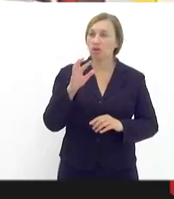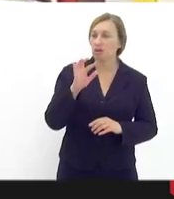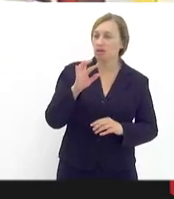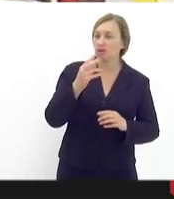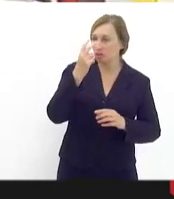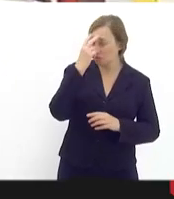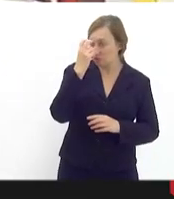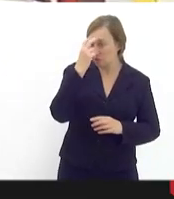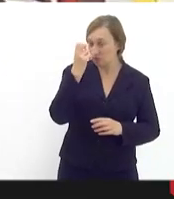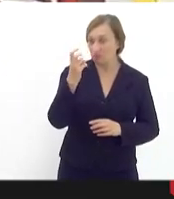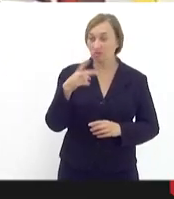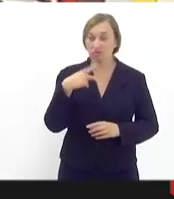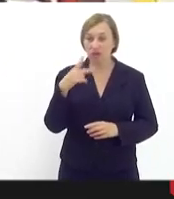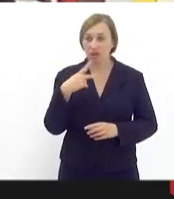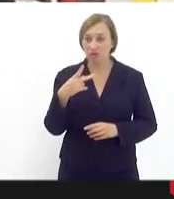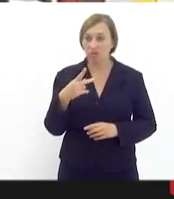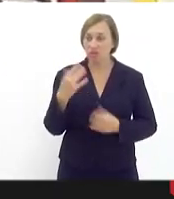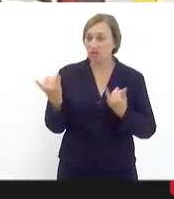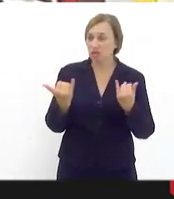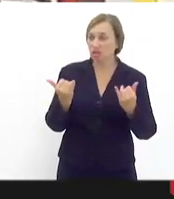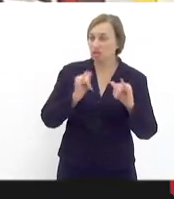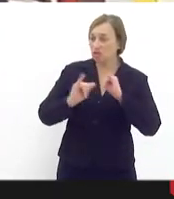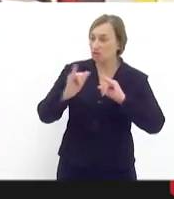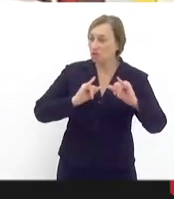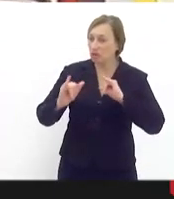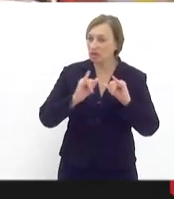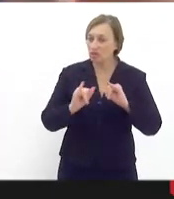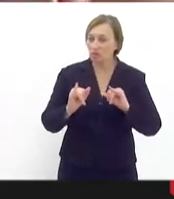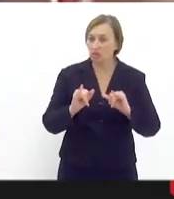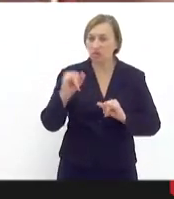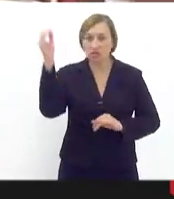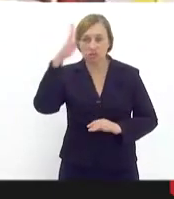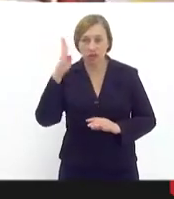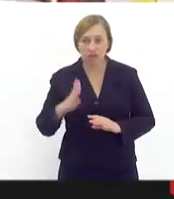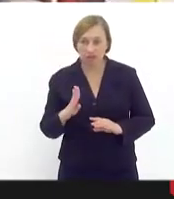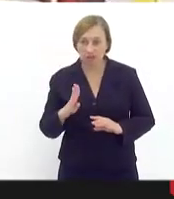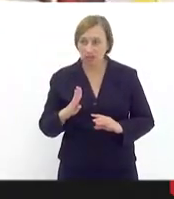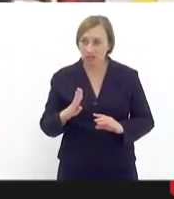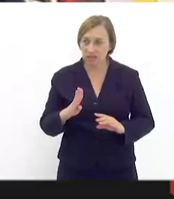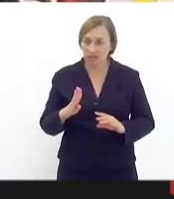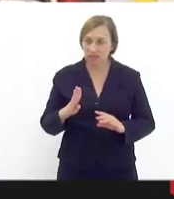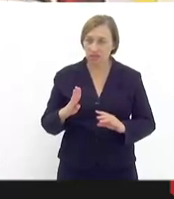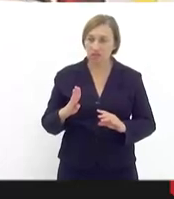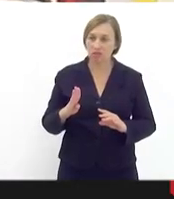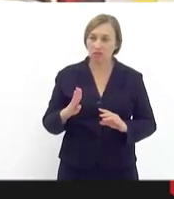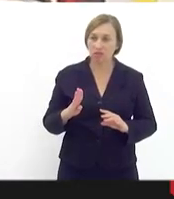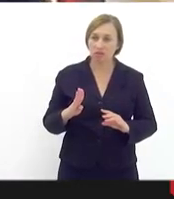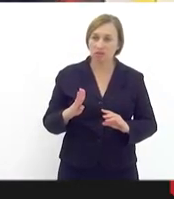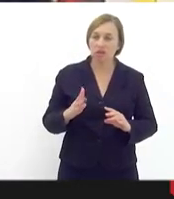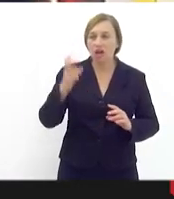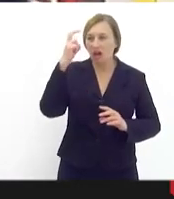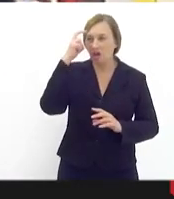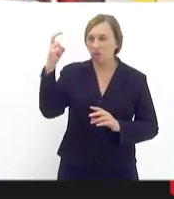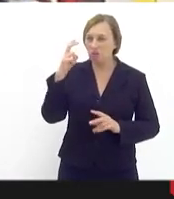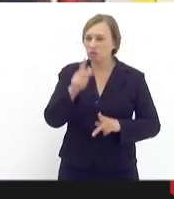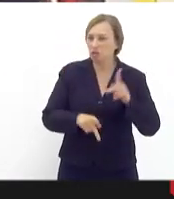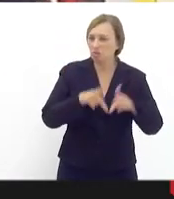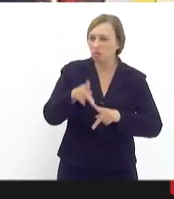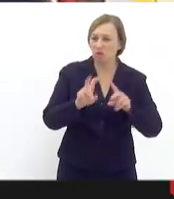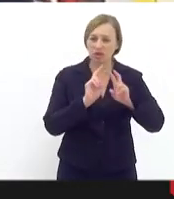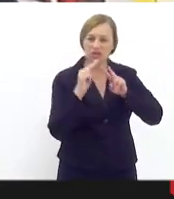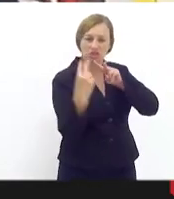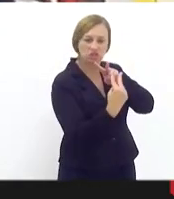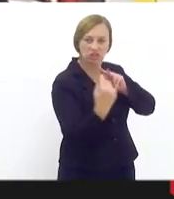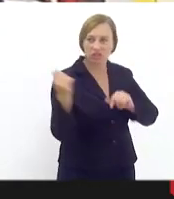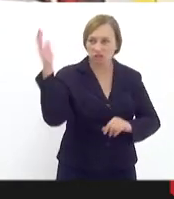quando ele falou da questão dos dados sobre o Brasil, que é decisivo, os estudos, porque a cultura popular digital no Brasil